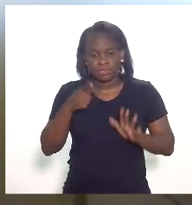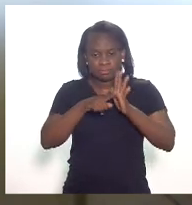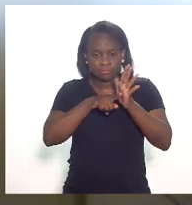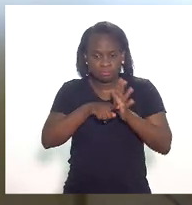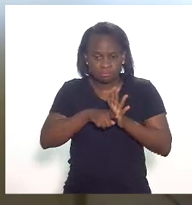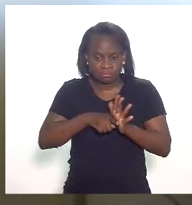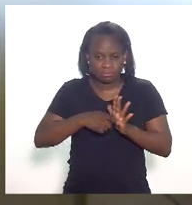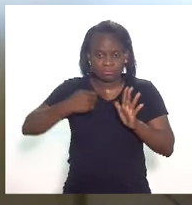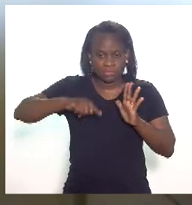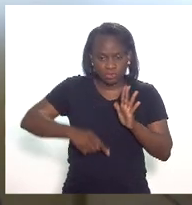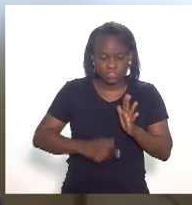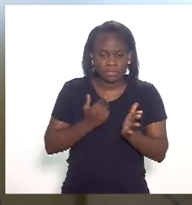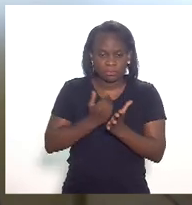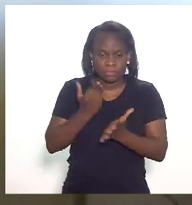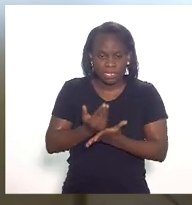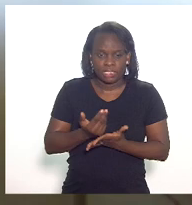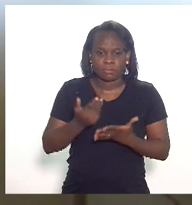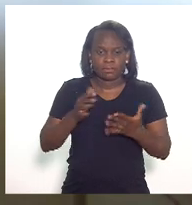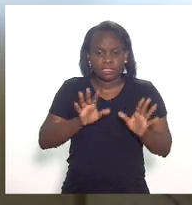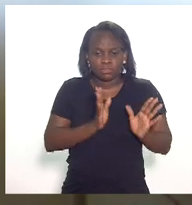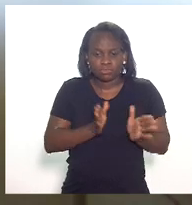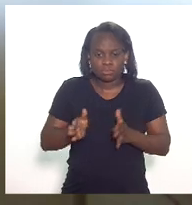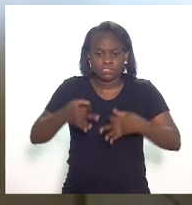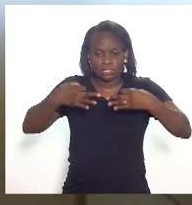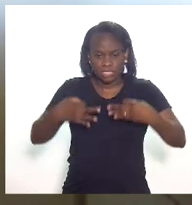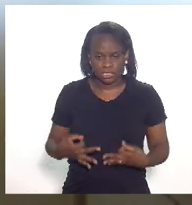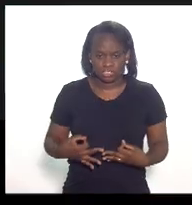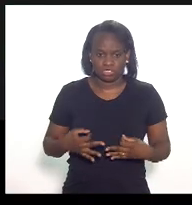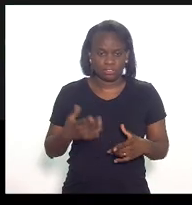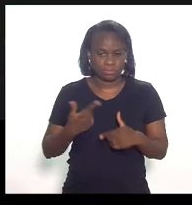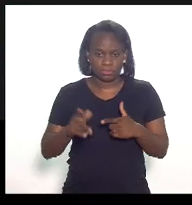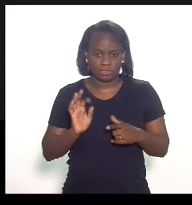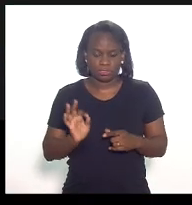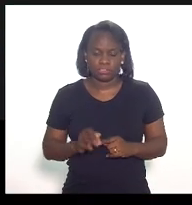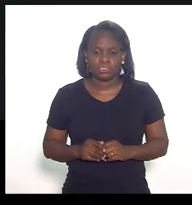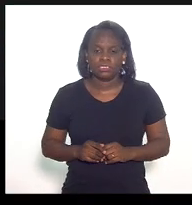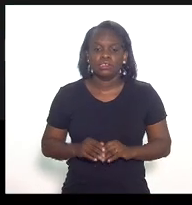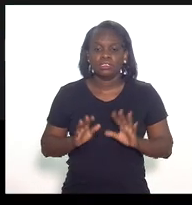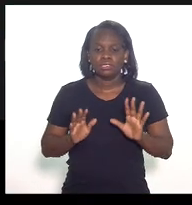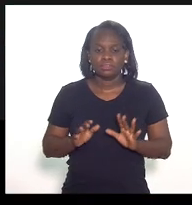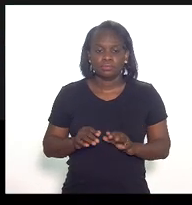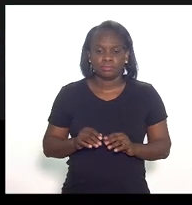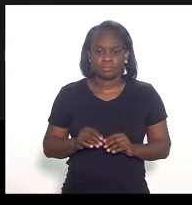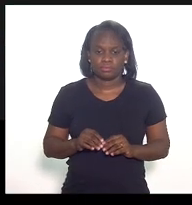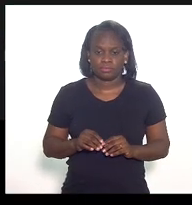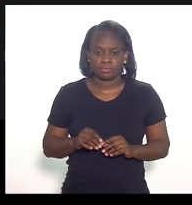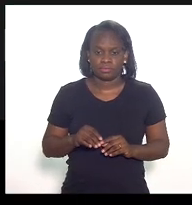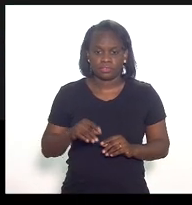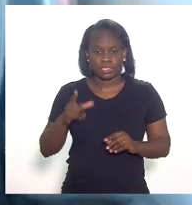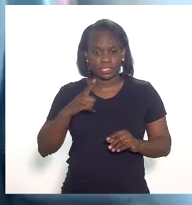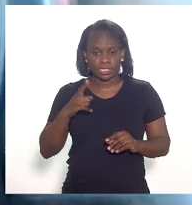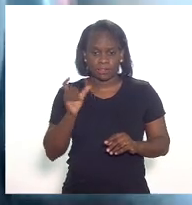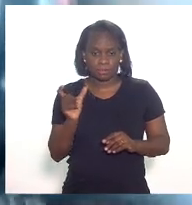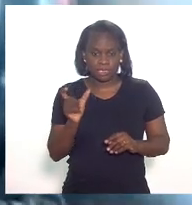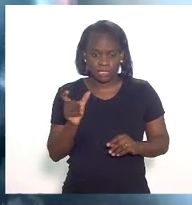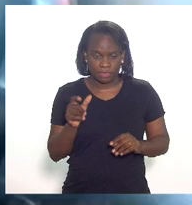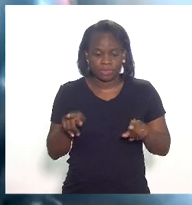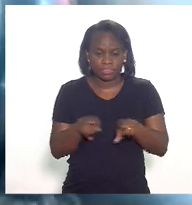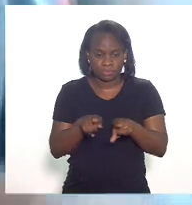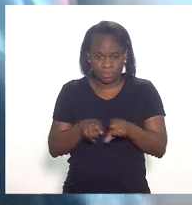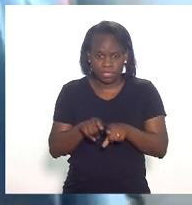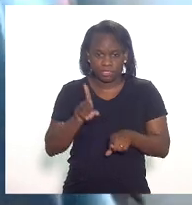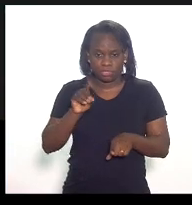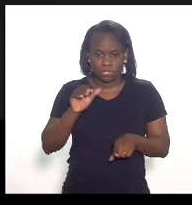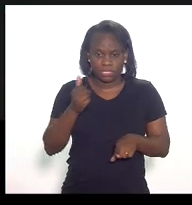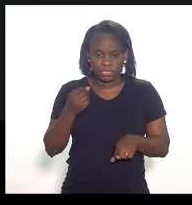aprofundar isso, né? Só para ficar tudo certinho, sem problema. Mas, Luiz Paulo, na tua 1, você tem a expressão doação também. Lê aí